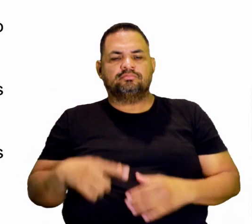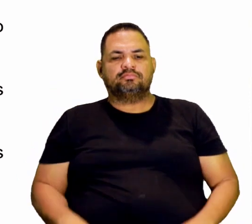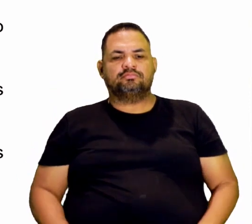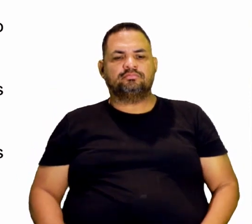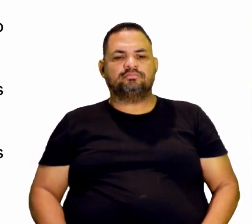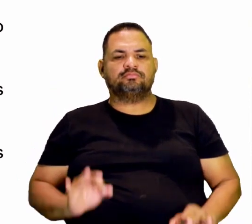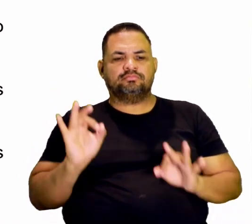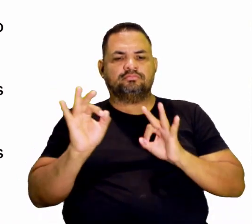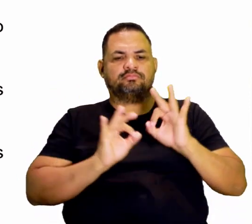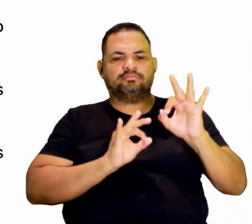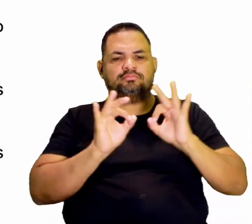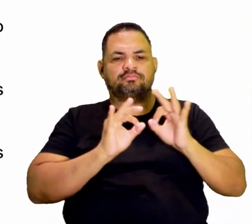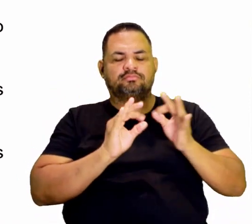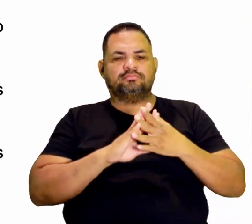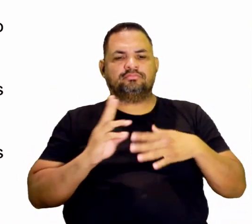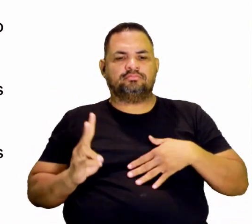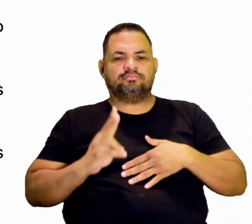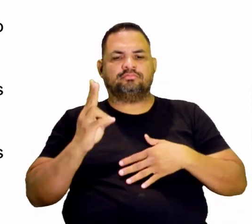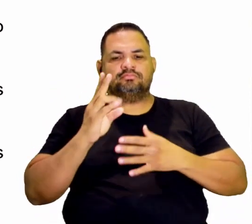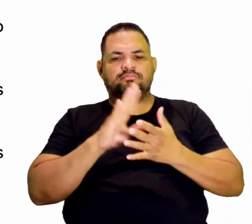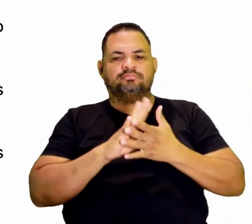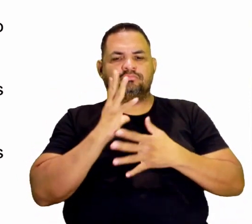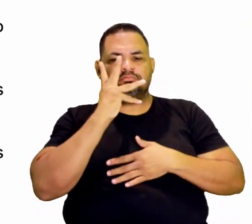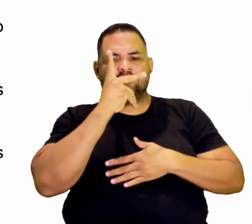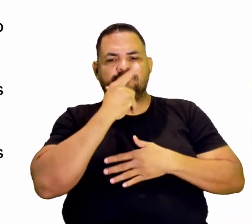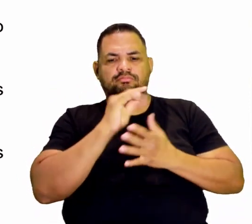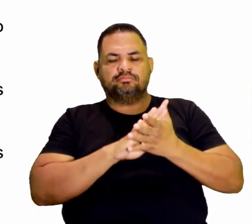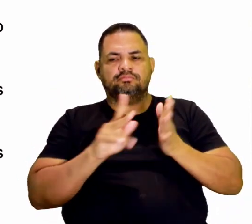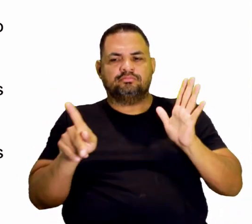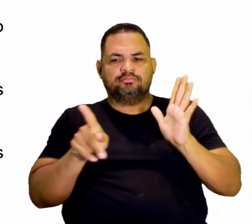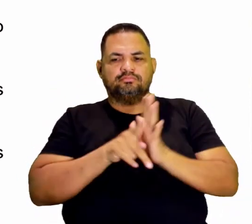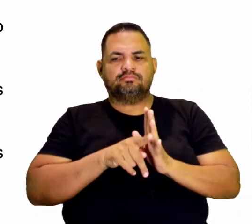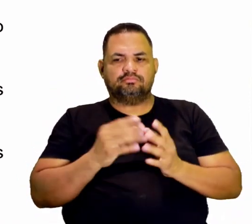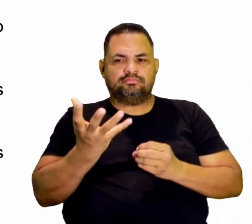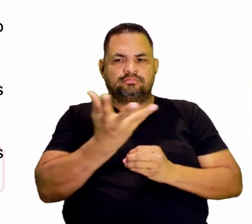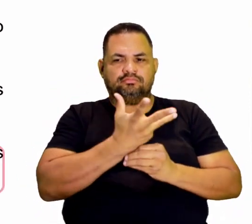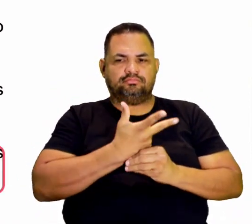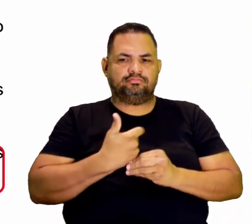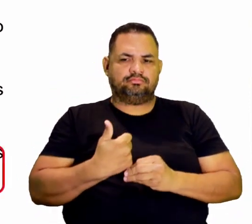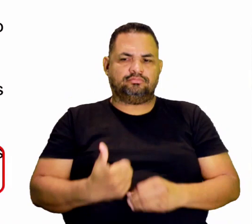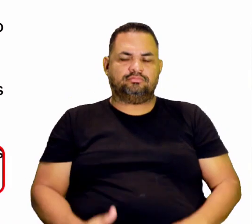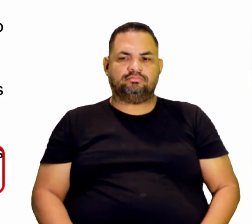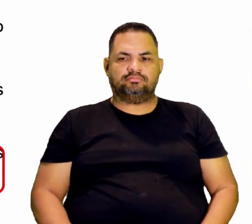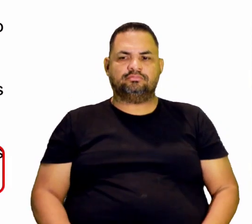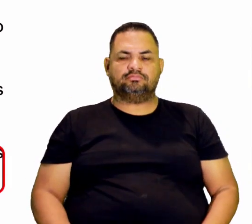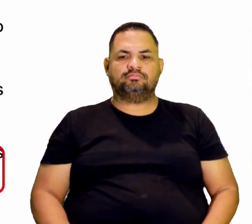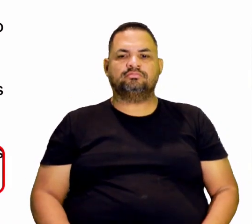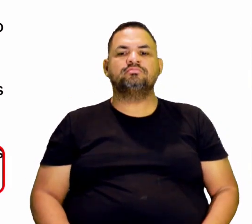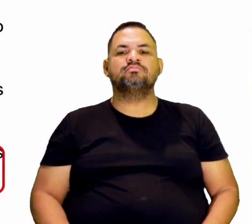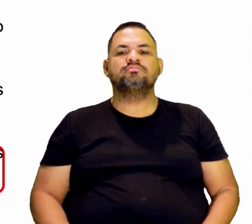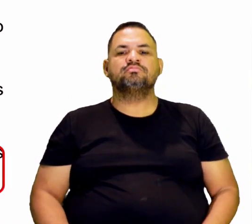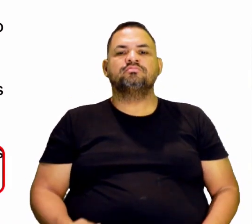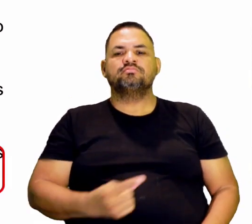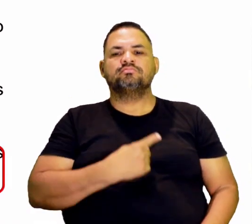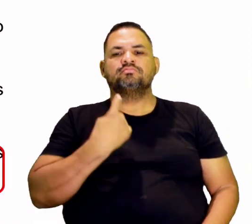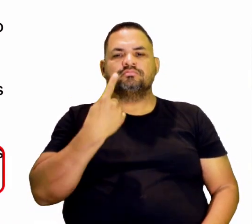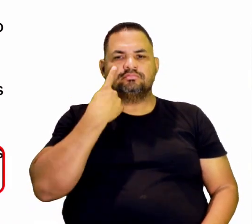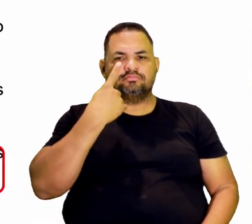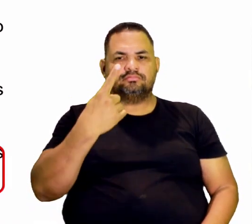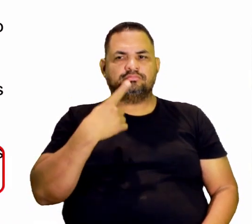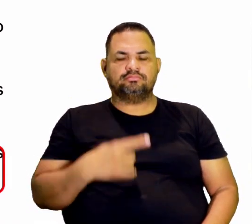nas formas e o valor atribuído à beleza e à própria arte. Então, nós vemos